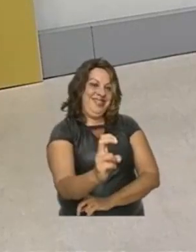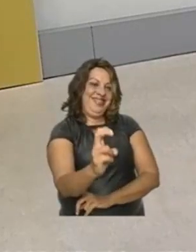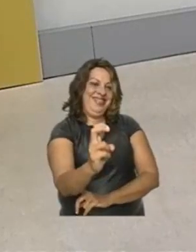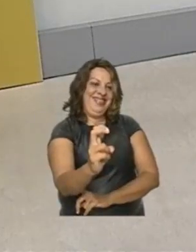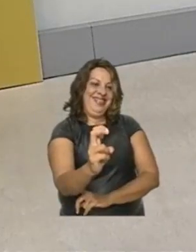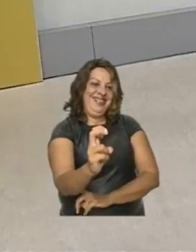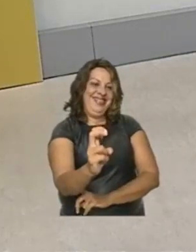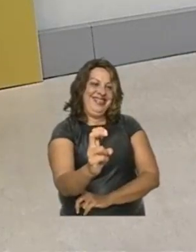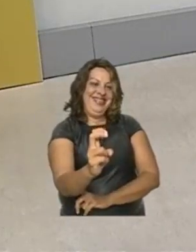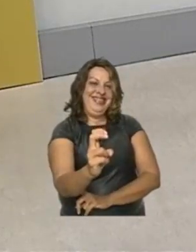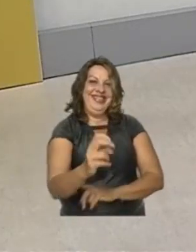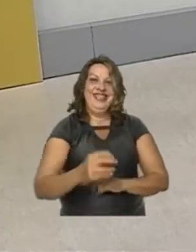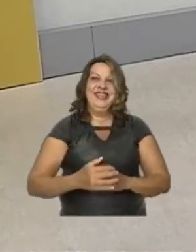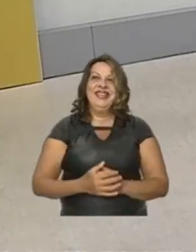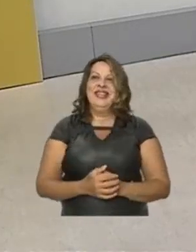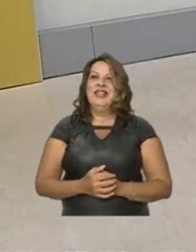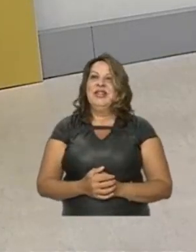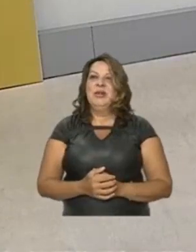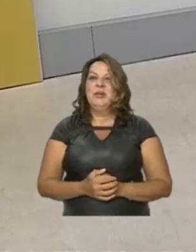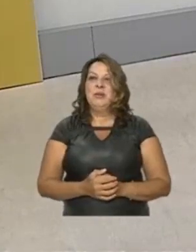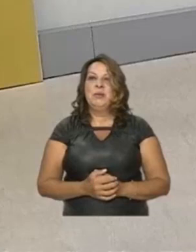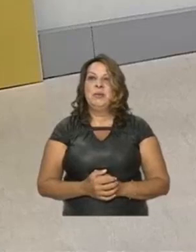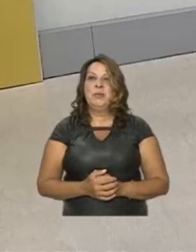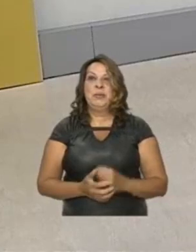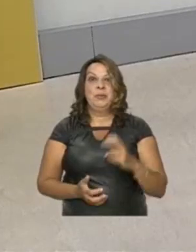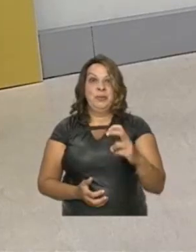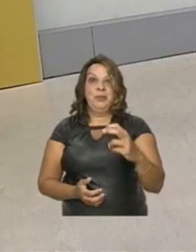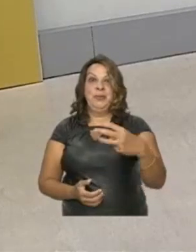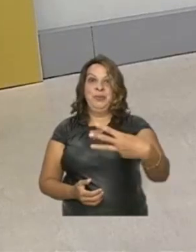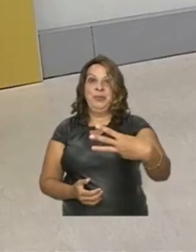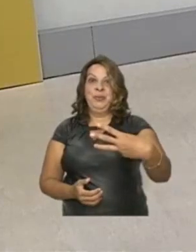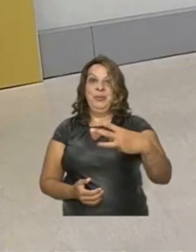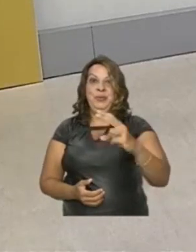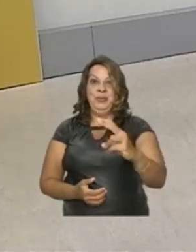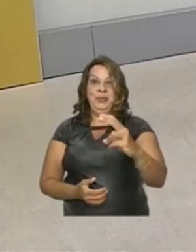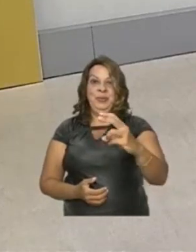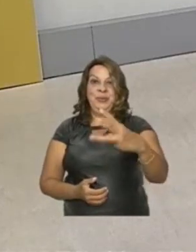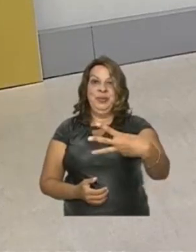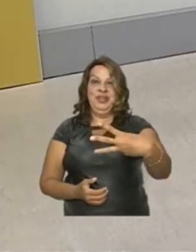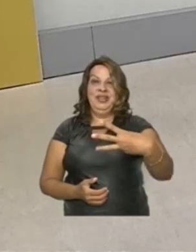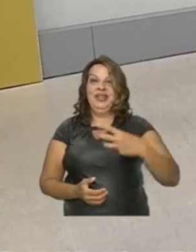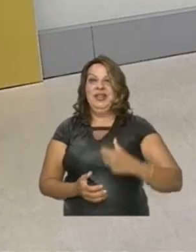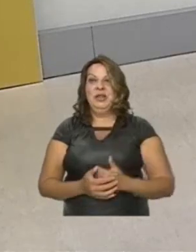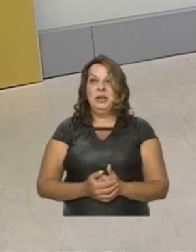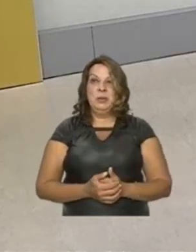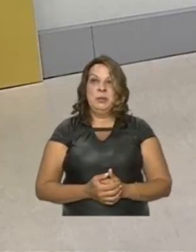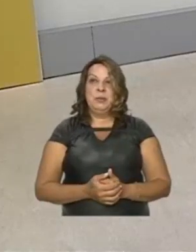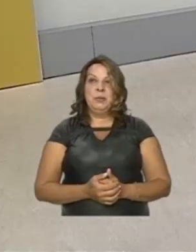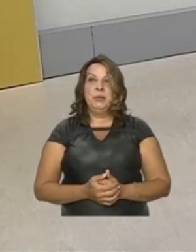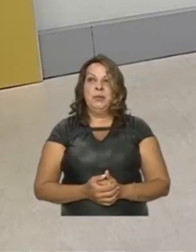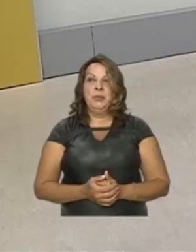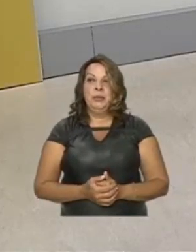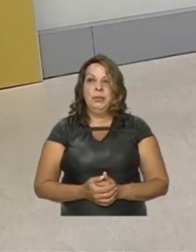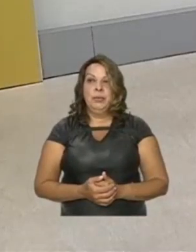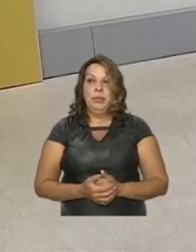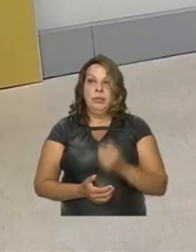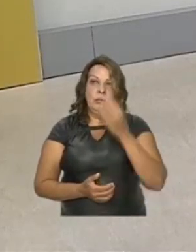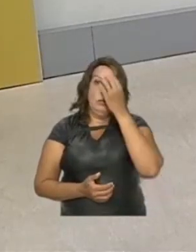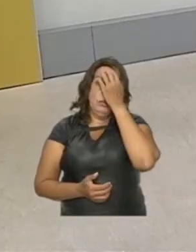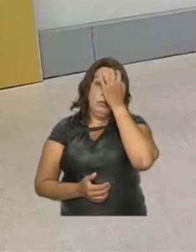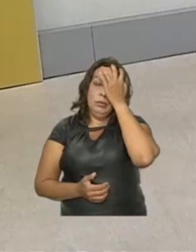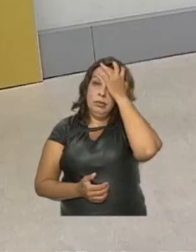5. Número 5 e 53. 53. Marque